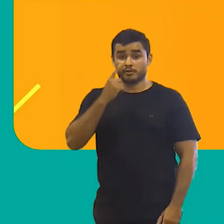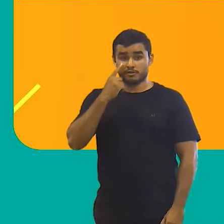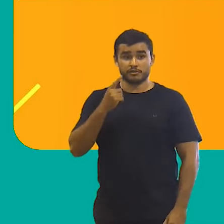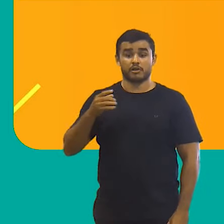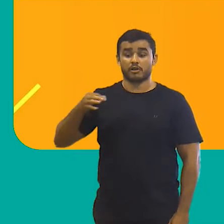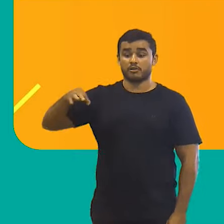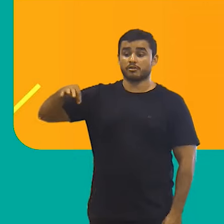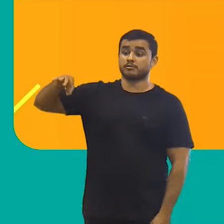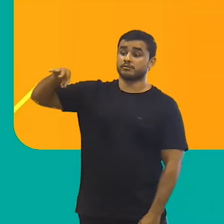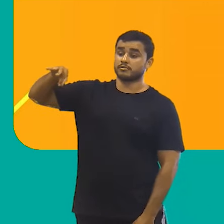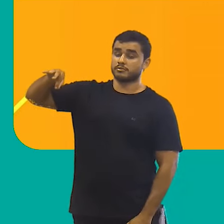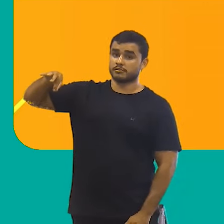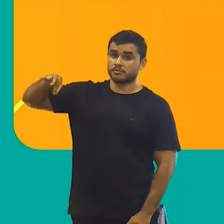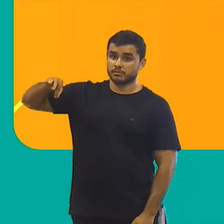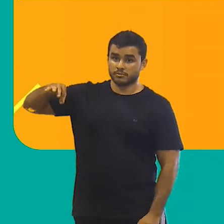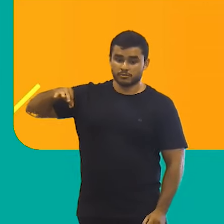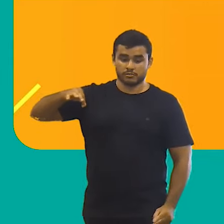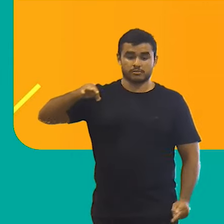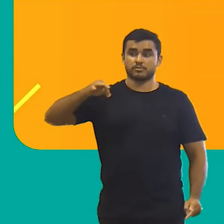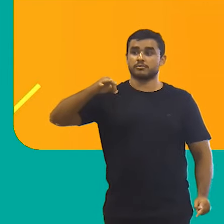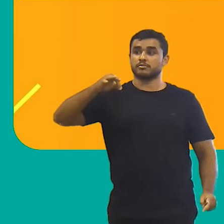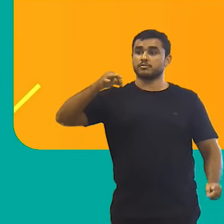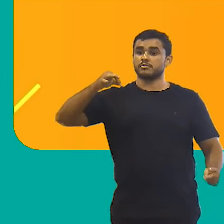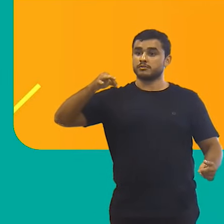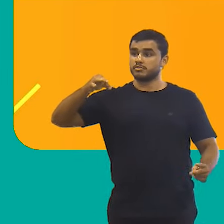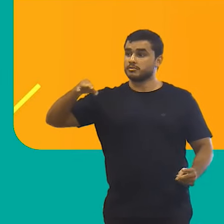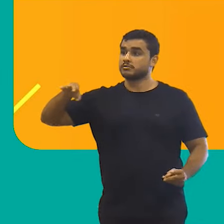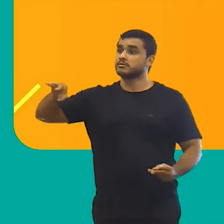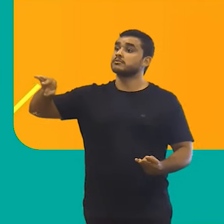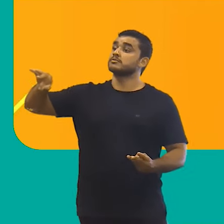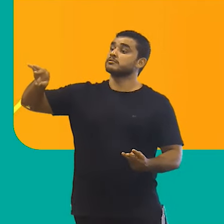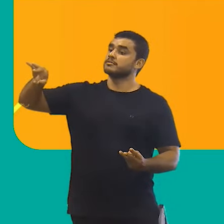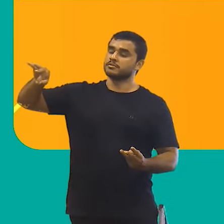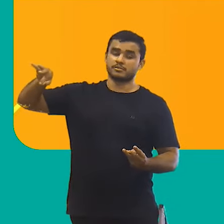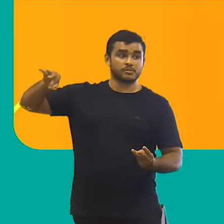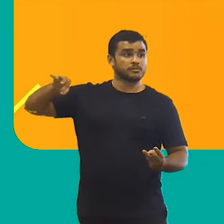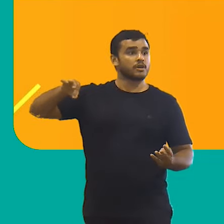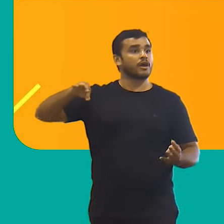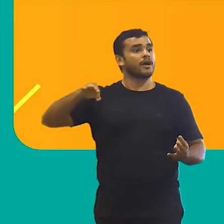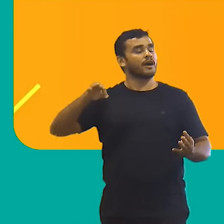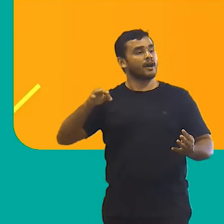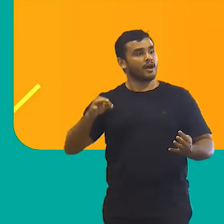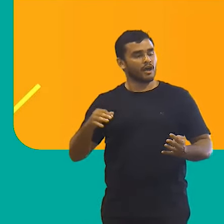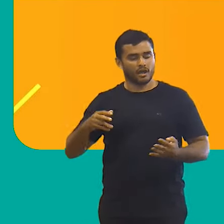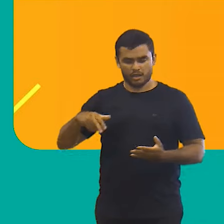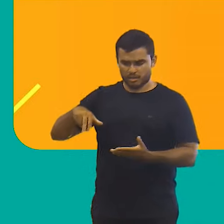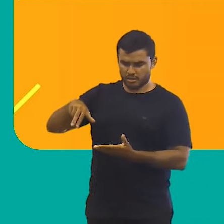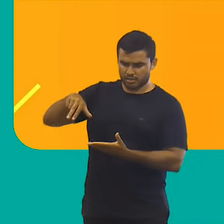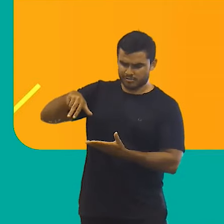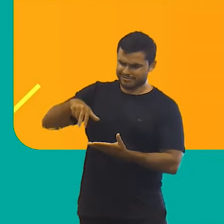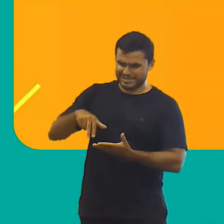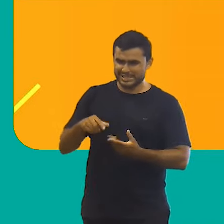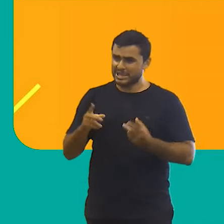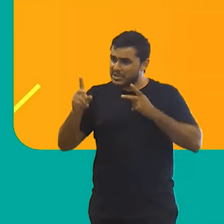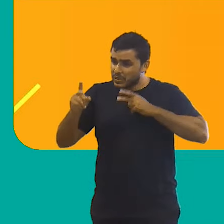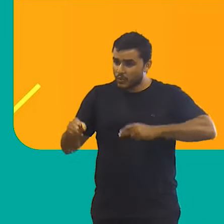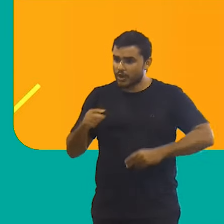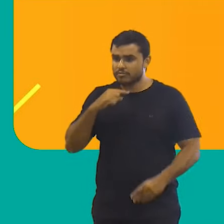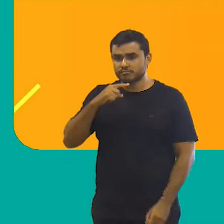E 1 e 2, e 1 e 2. E eu não estou conseguindo entrar no